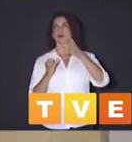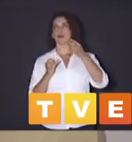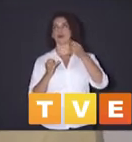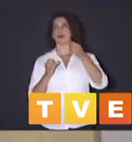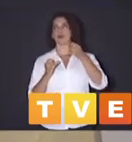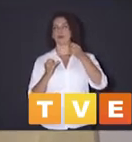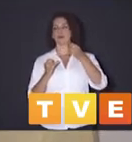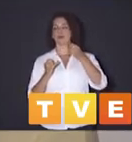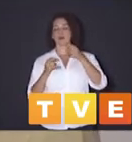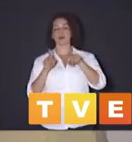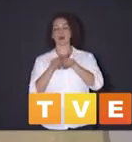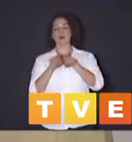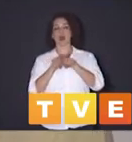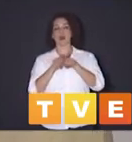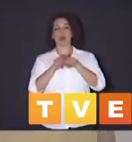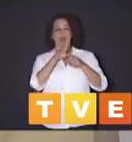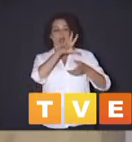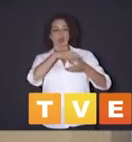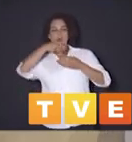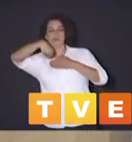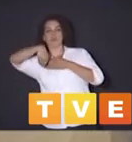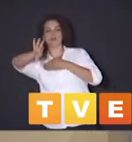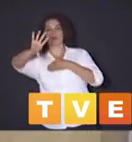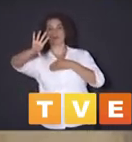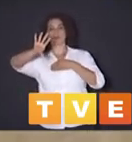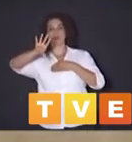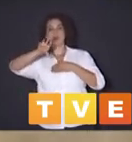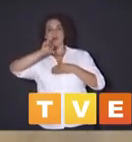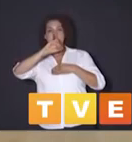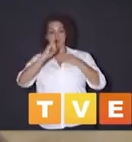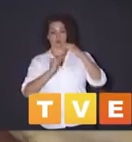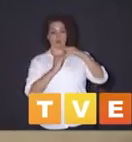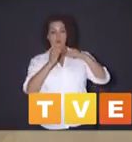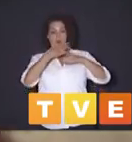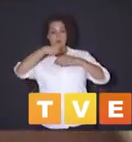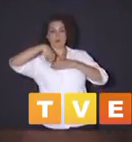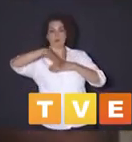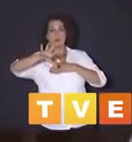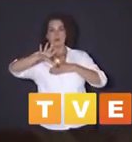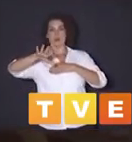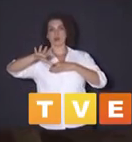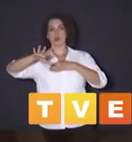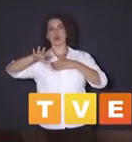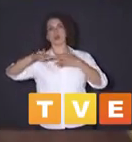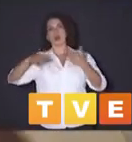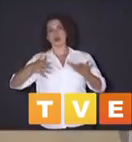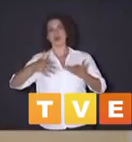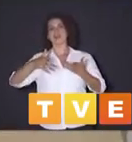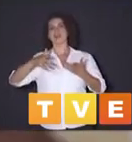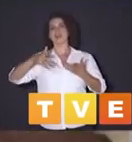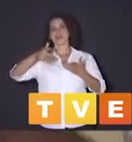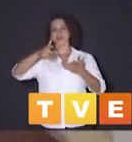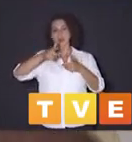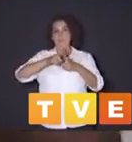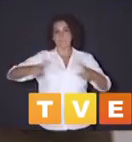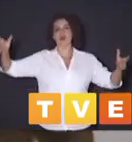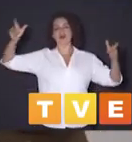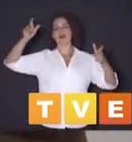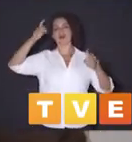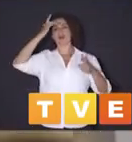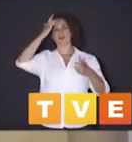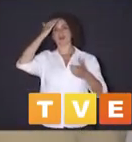publicam aquela informação quando uma instituição pública aí tem um outro nível de credibilidade que é o de credibilidade